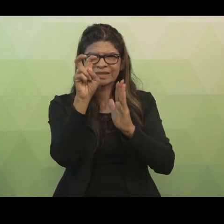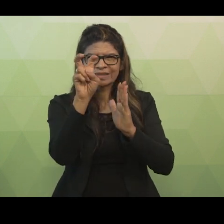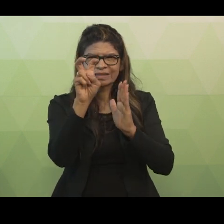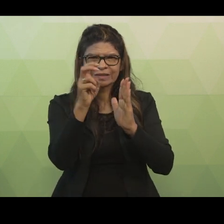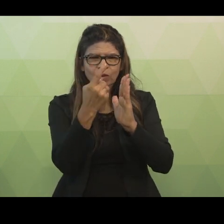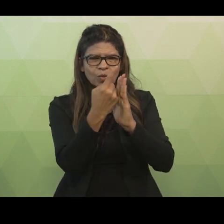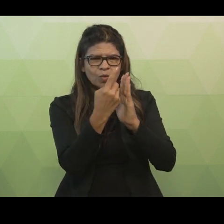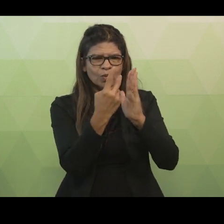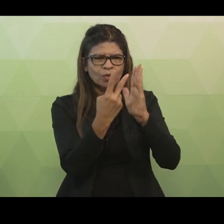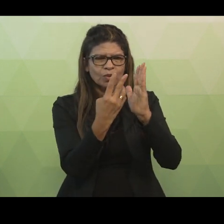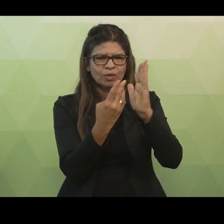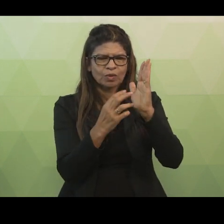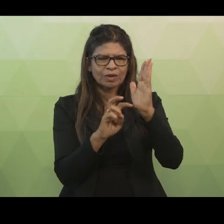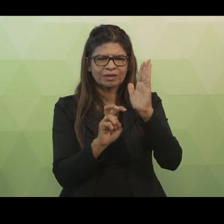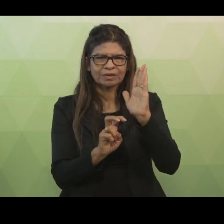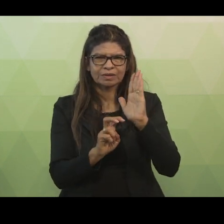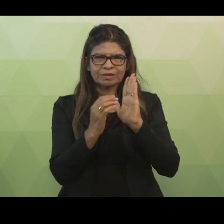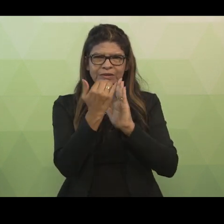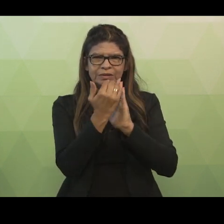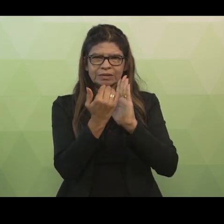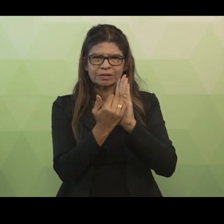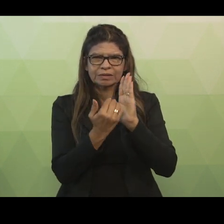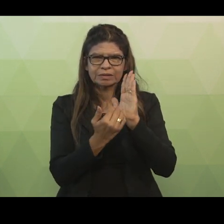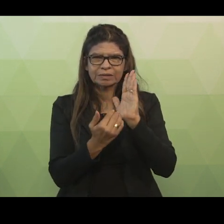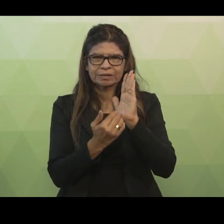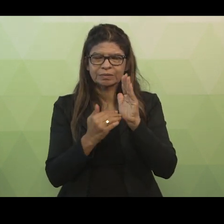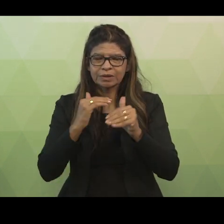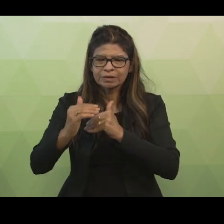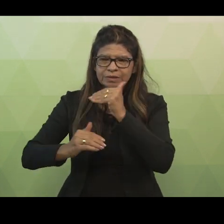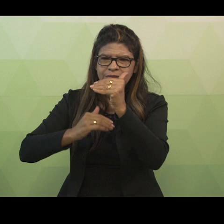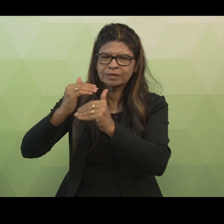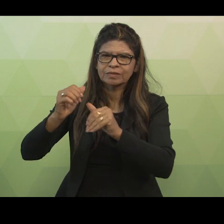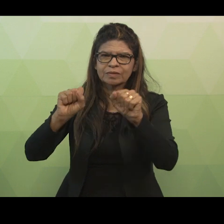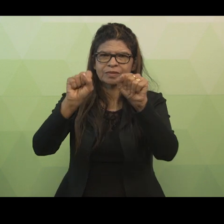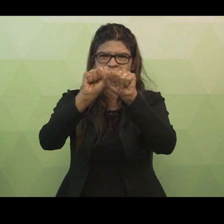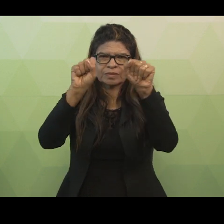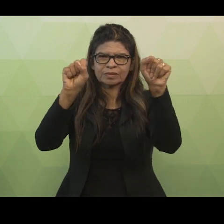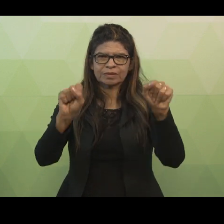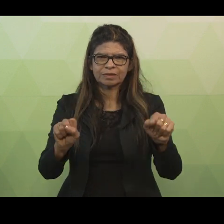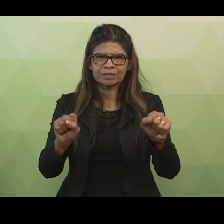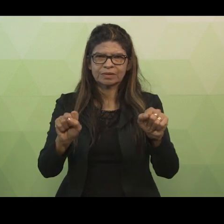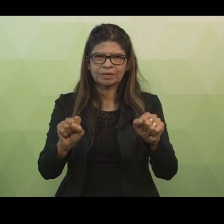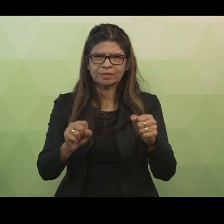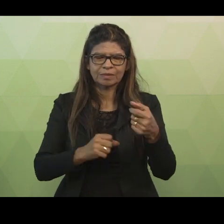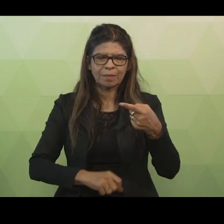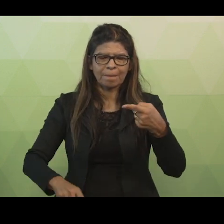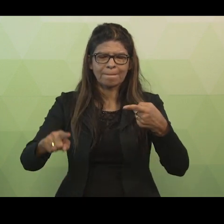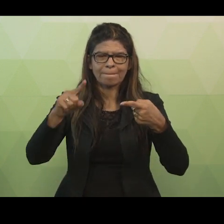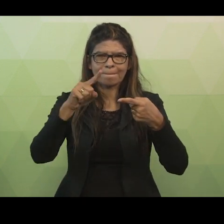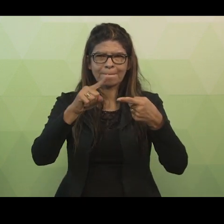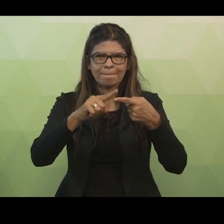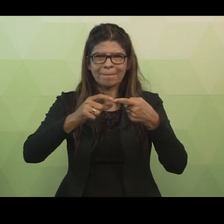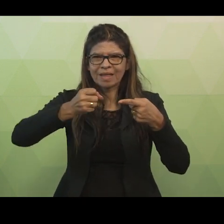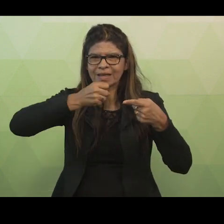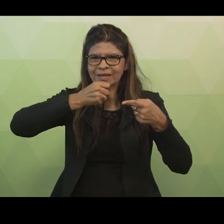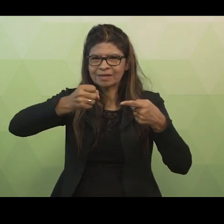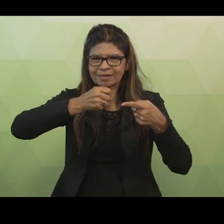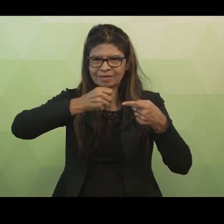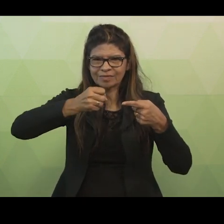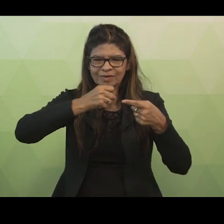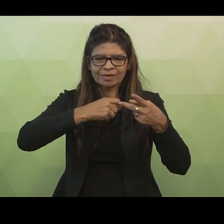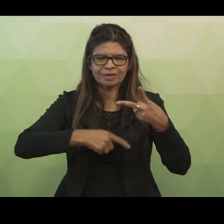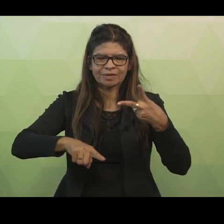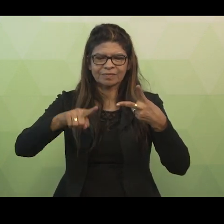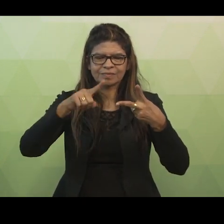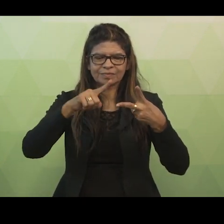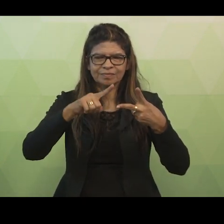empréstimo. Agora que já estamos autenticados no sistema e já fizemos o empréstimo de um livro, vamos ver como é o diagrama de sequências